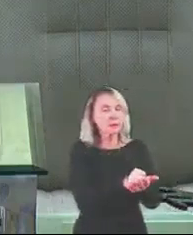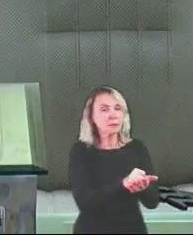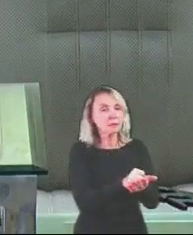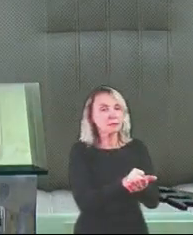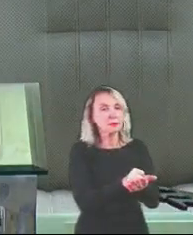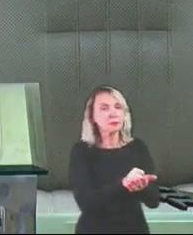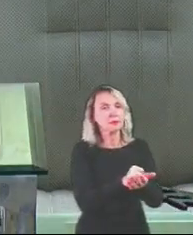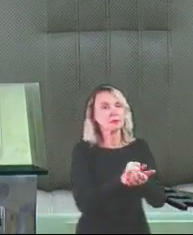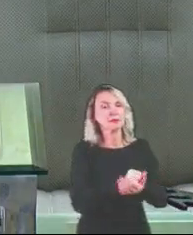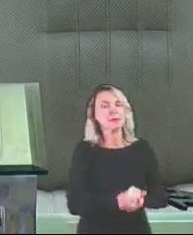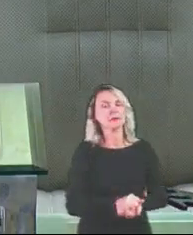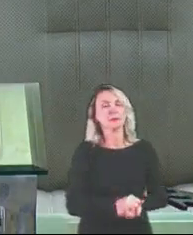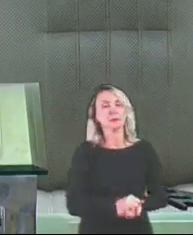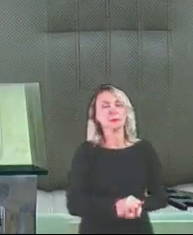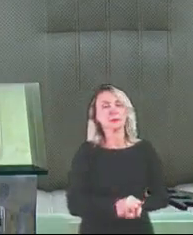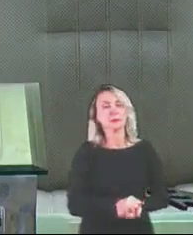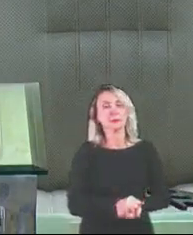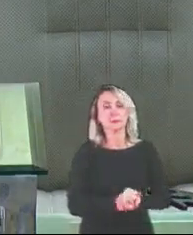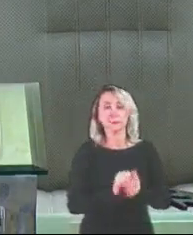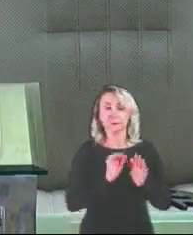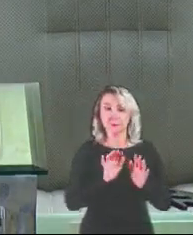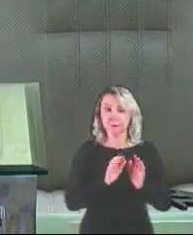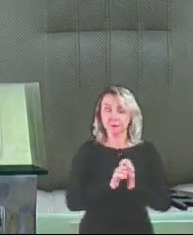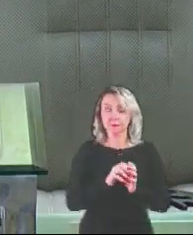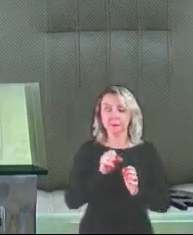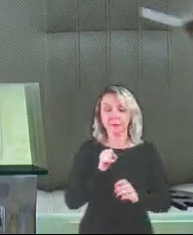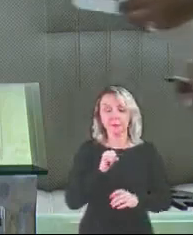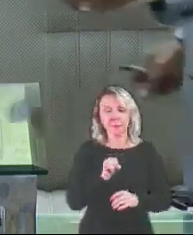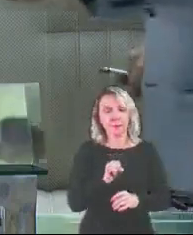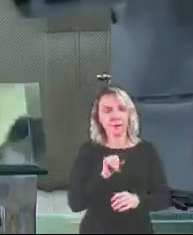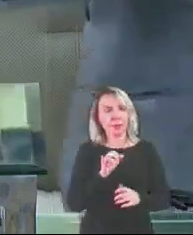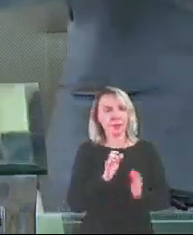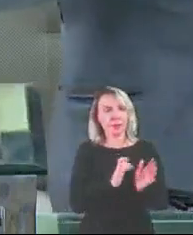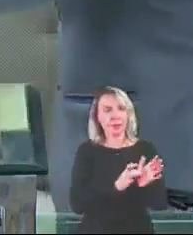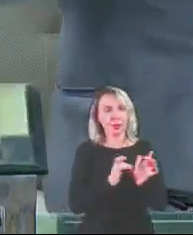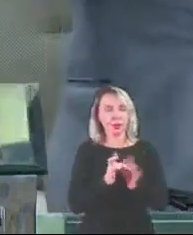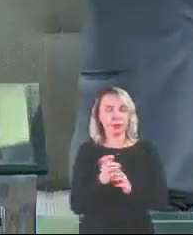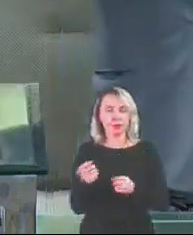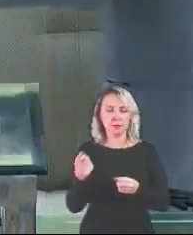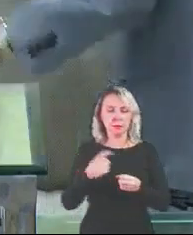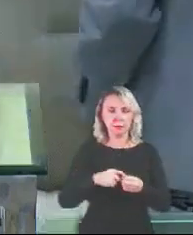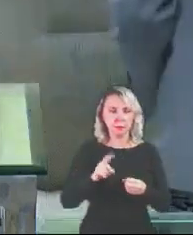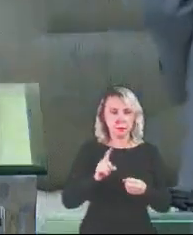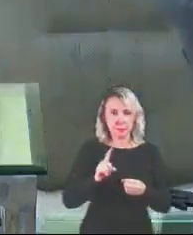e anuncie, se Jesus não voltar, para buscar a igreja.